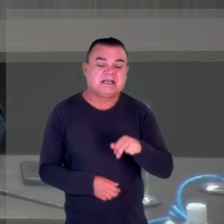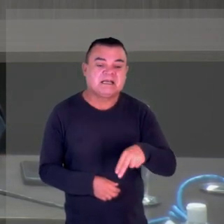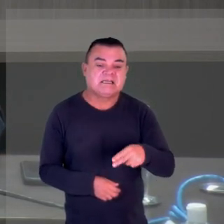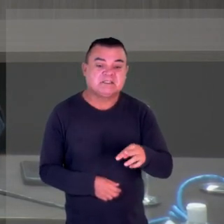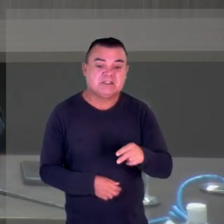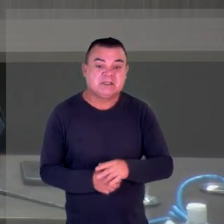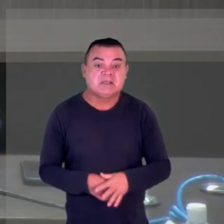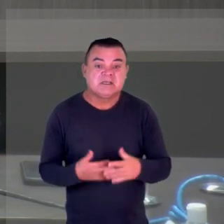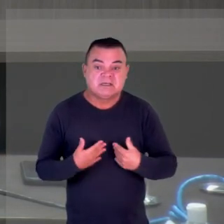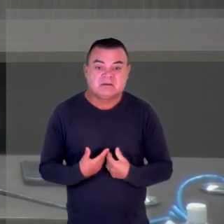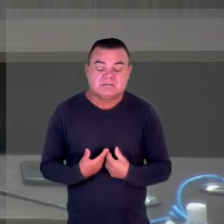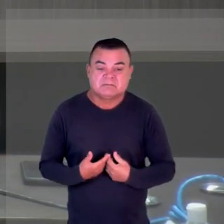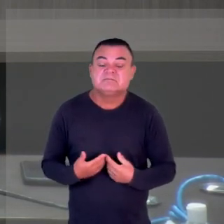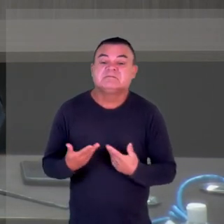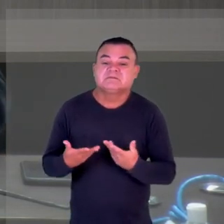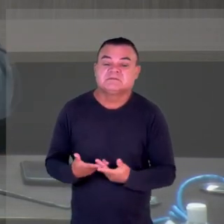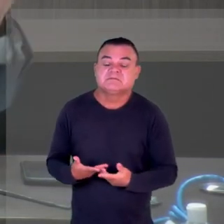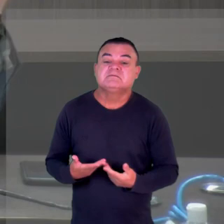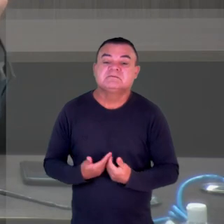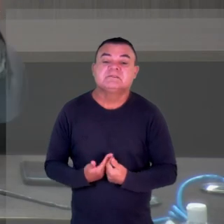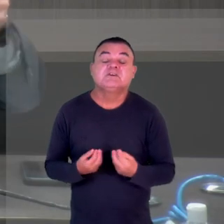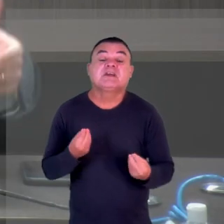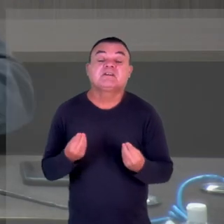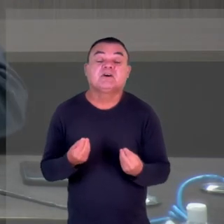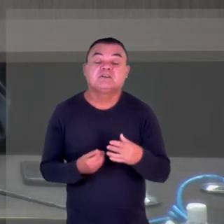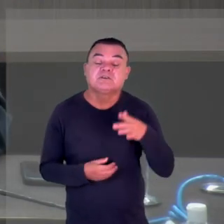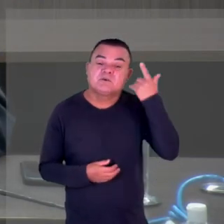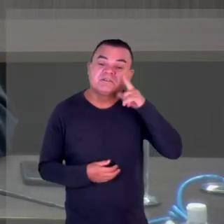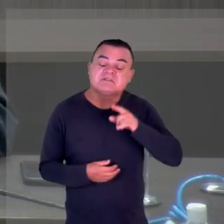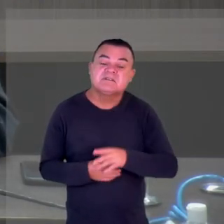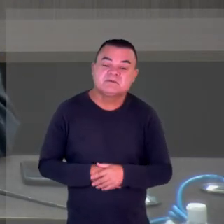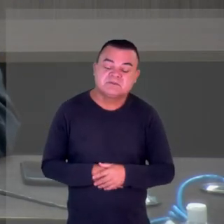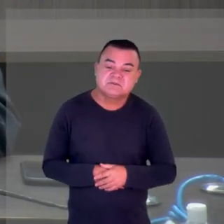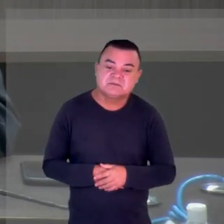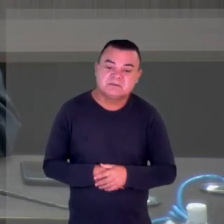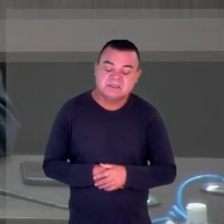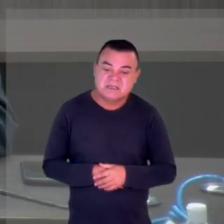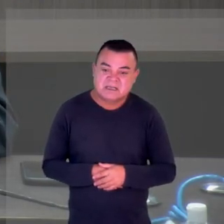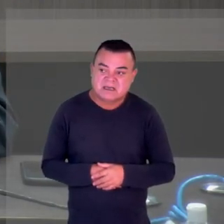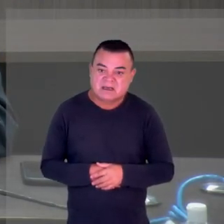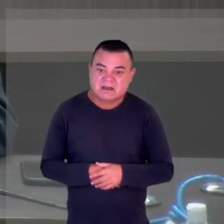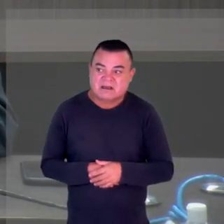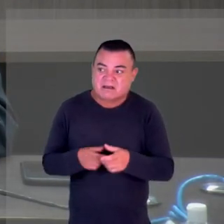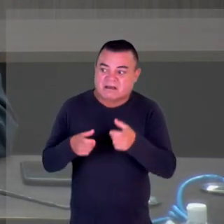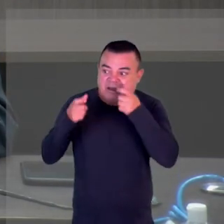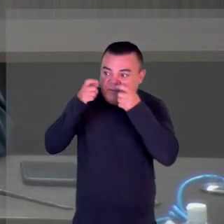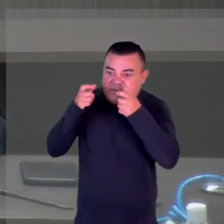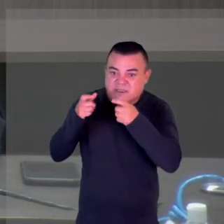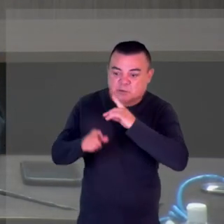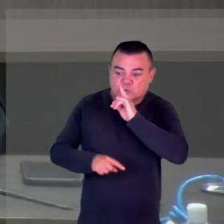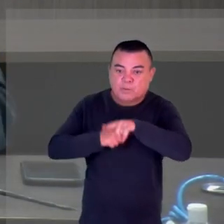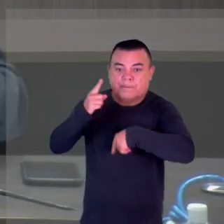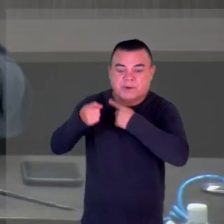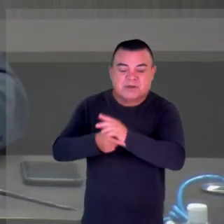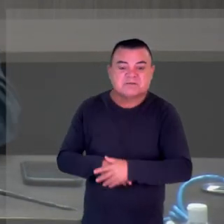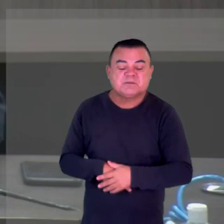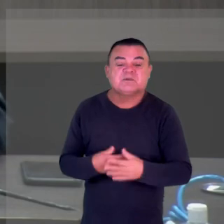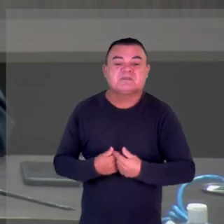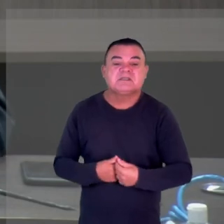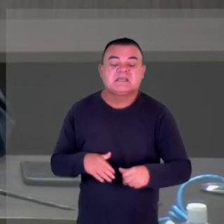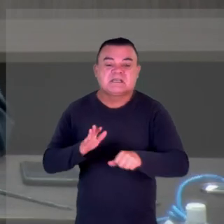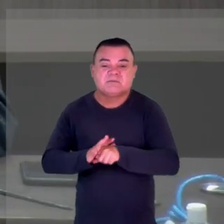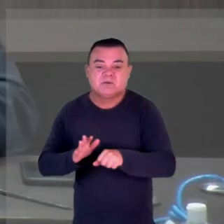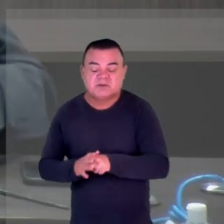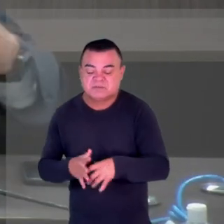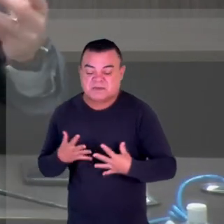conquistando com isso a admiração do próximo traficante que vai assumir aquela comunidade a admiração do